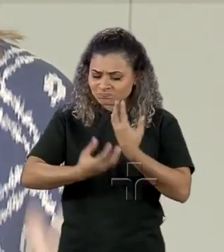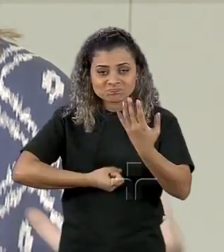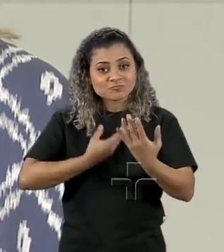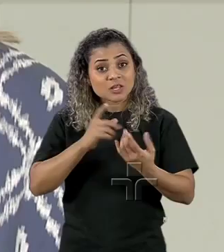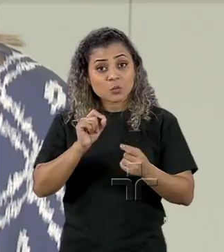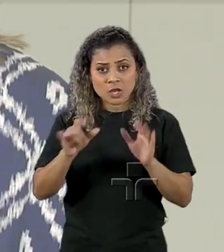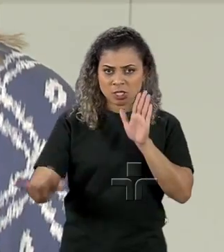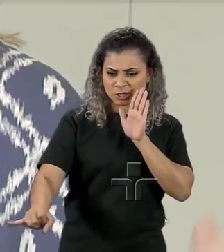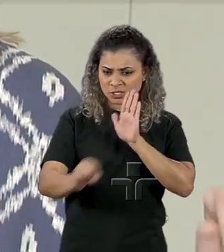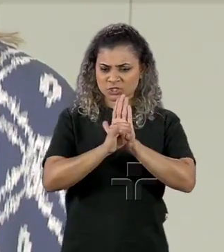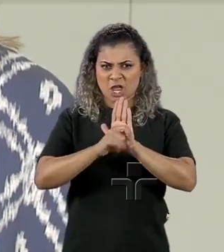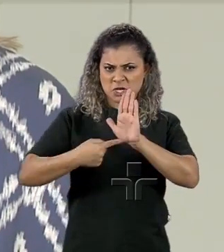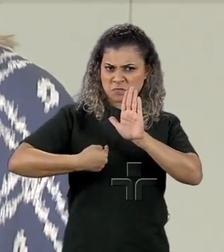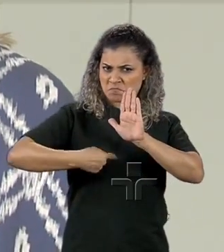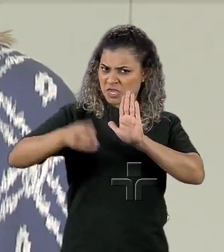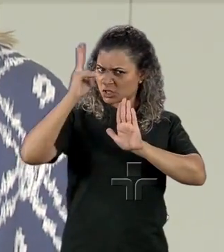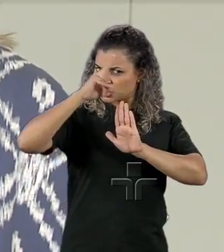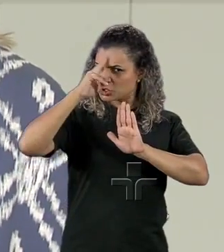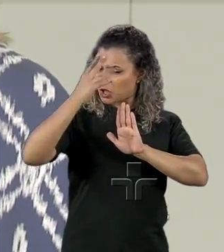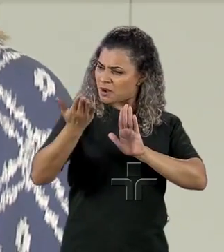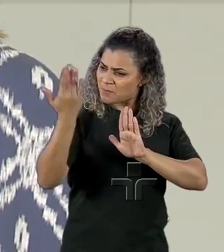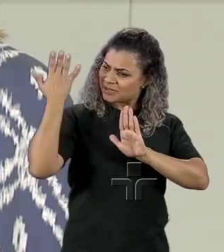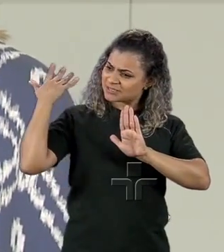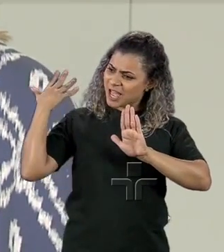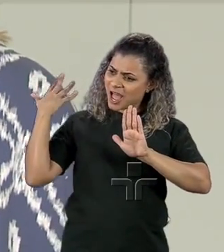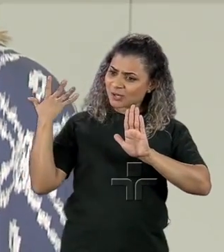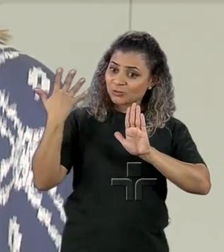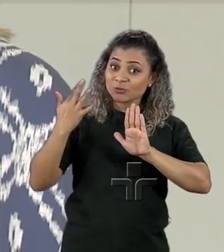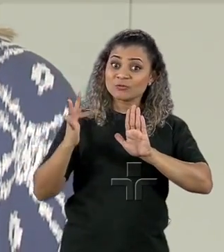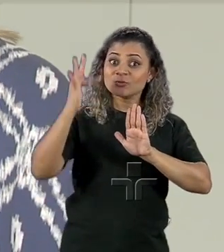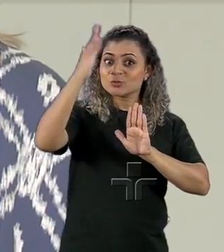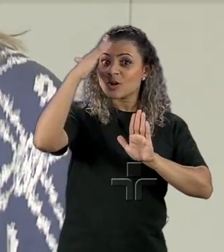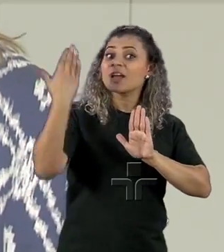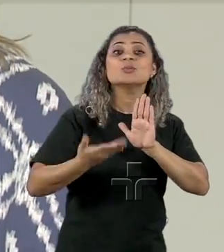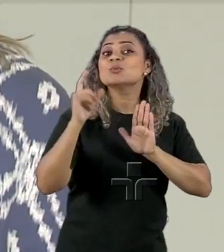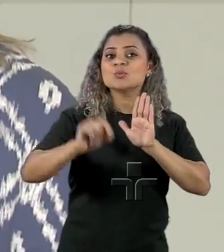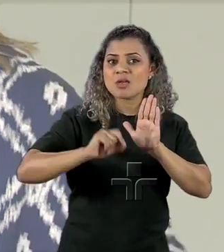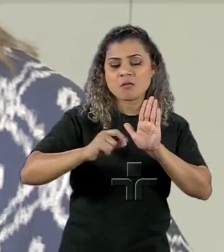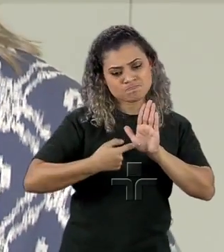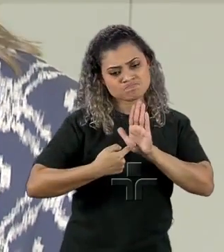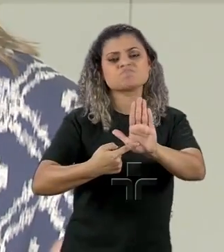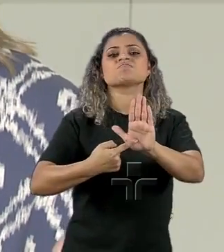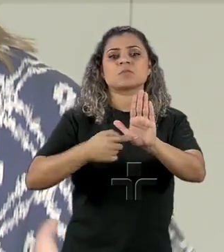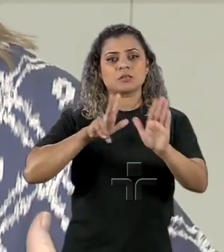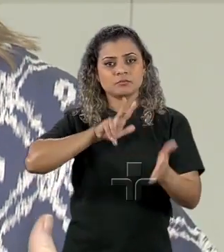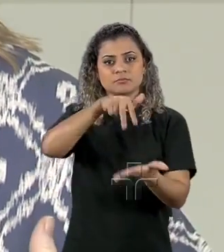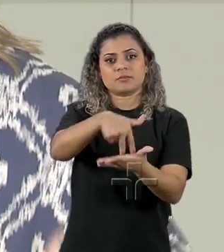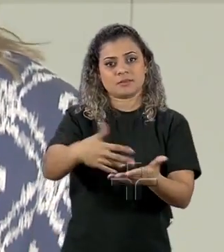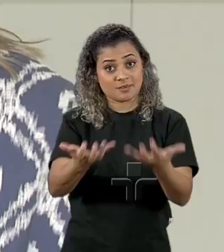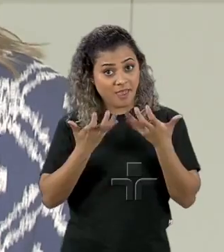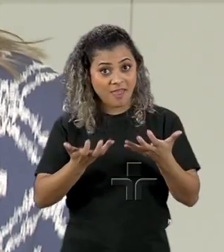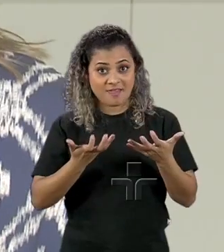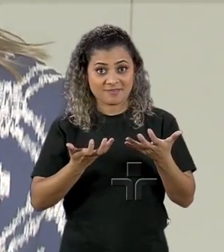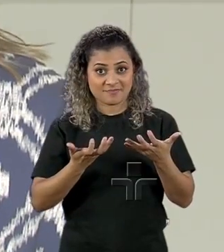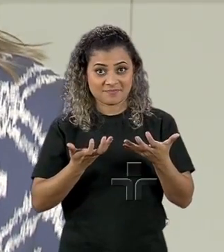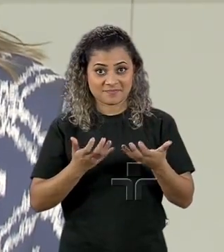a sua identidade, seu passado, suas esperanças para o futuro. É uma maneira de reivindicar a sua humanidade.